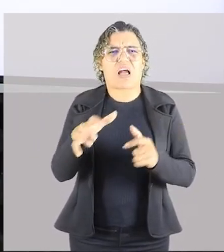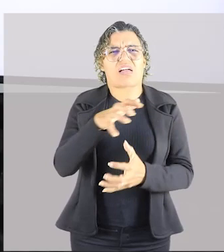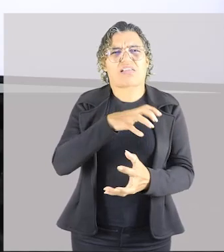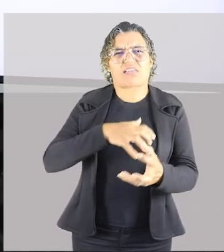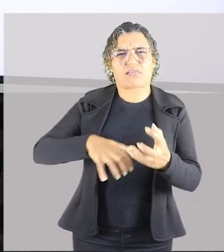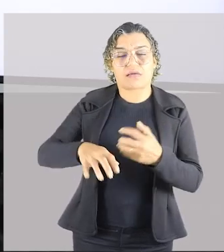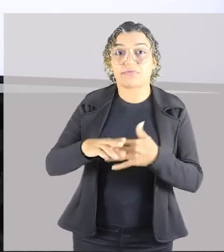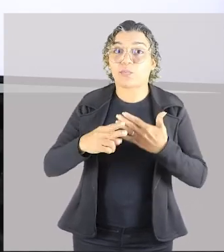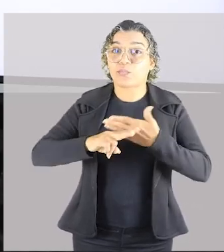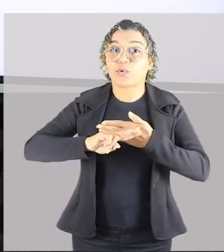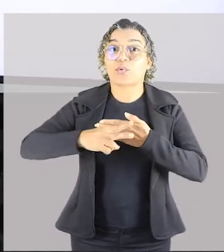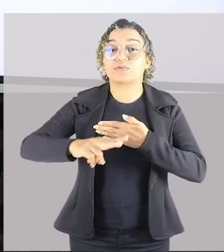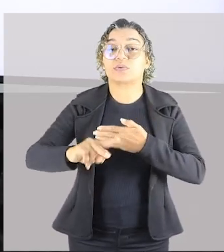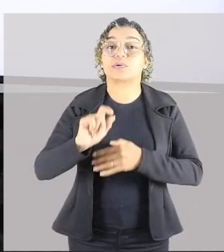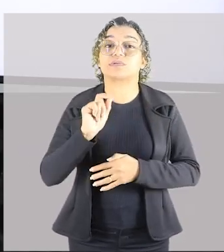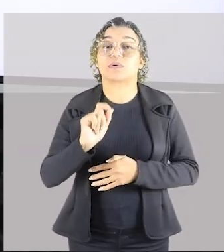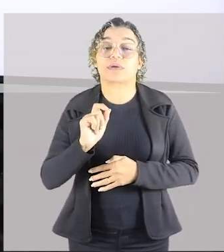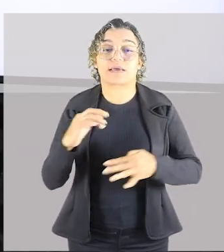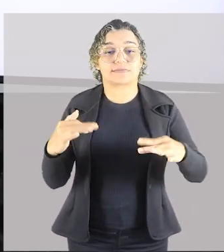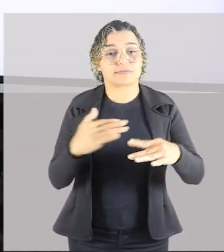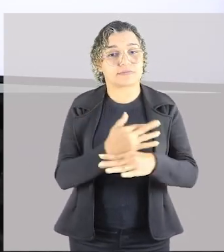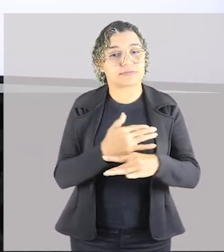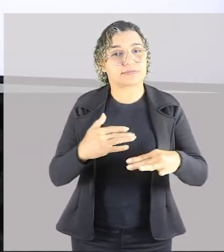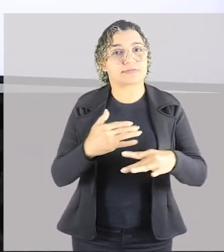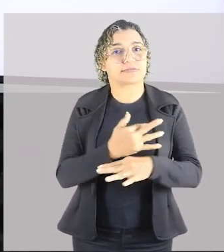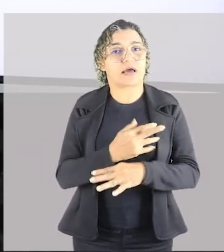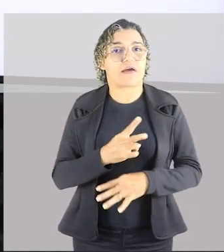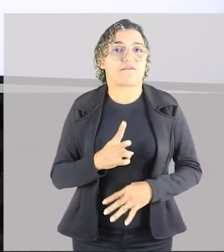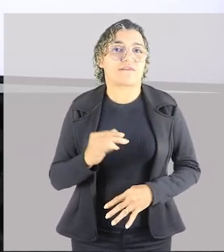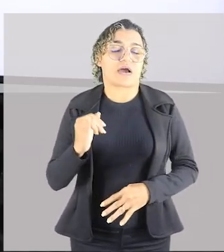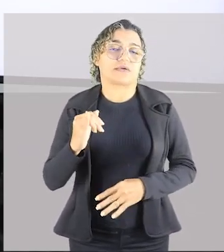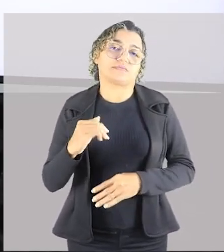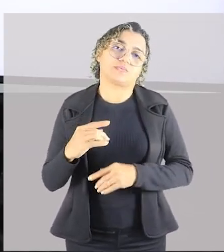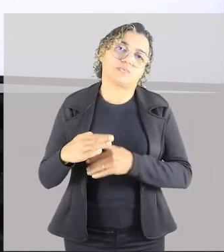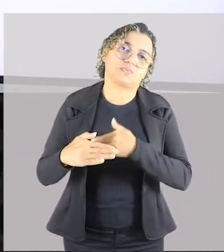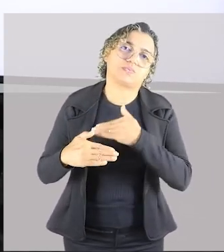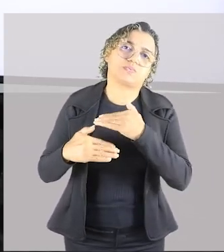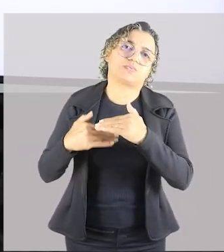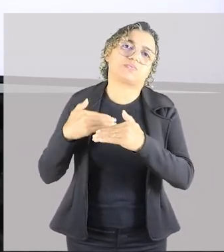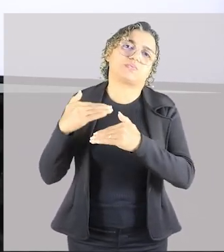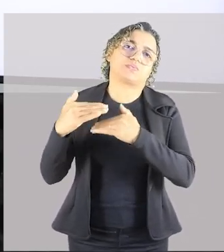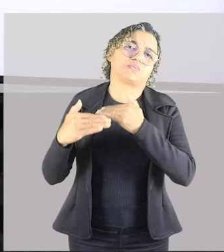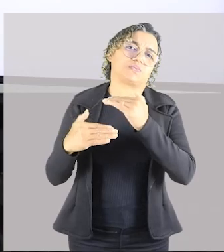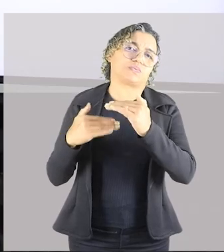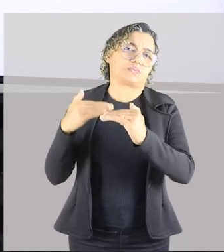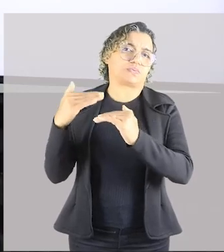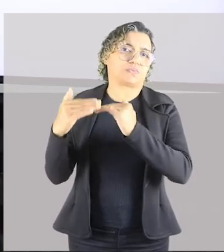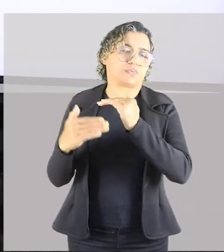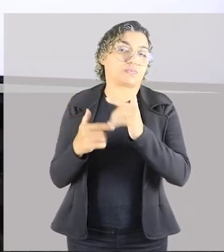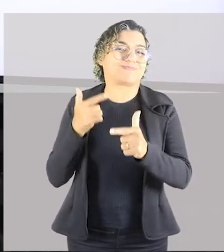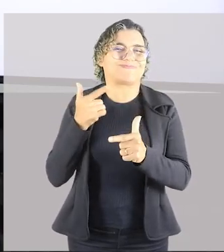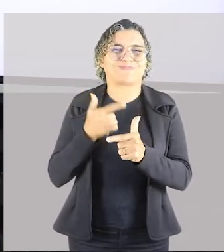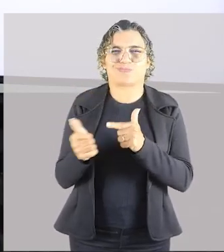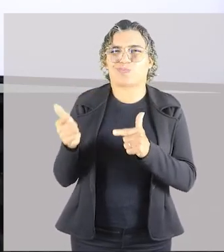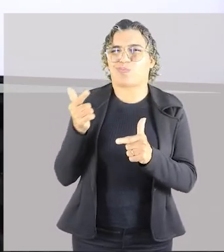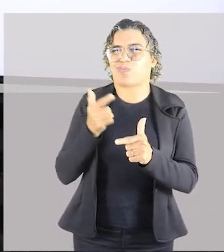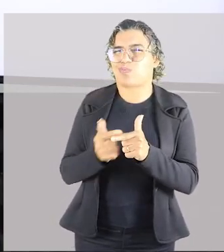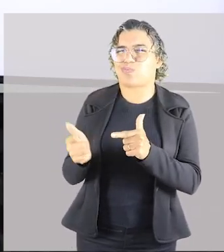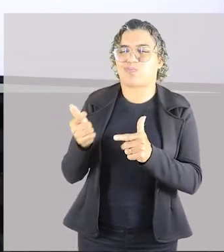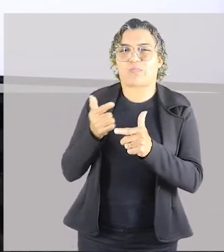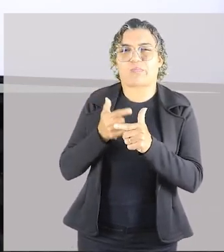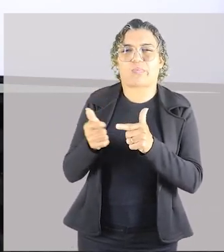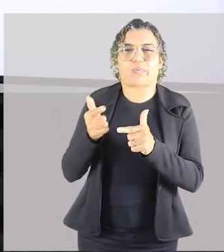a consequência disso são cidades que vão desenvolver uma série de